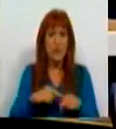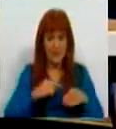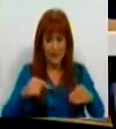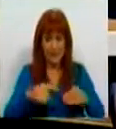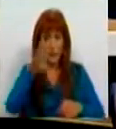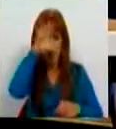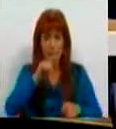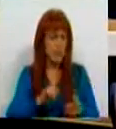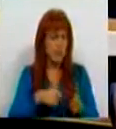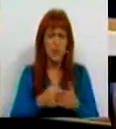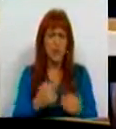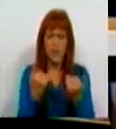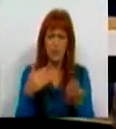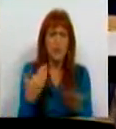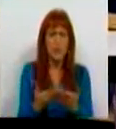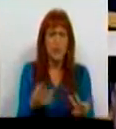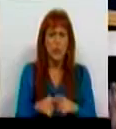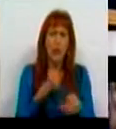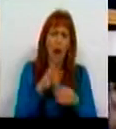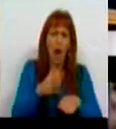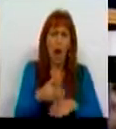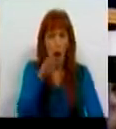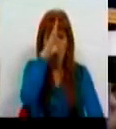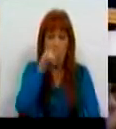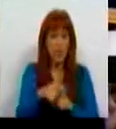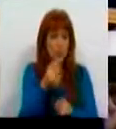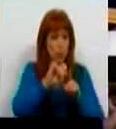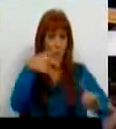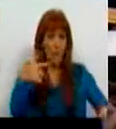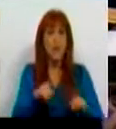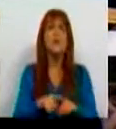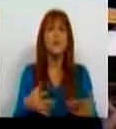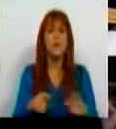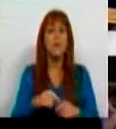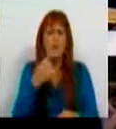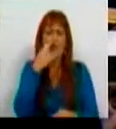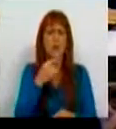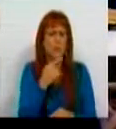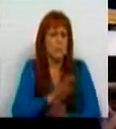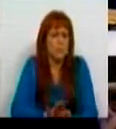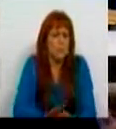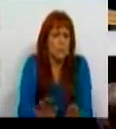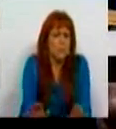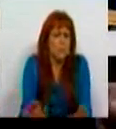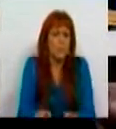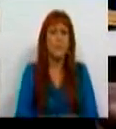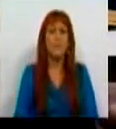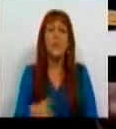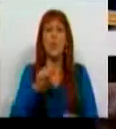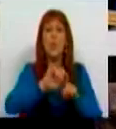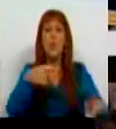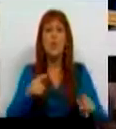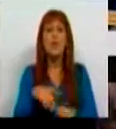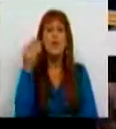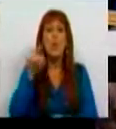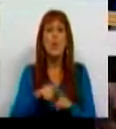período, o governo teve toda a informação para intervir atempadamente no Banif e preferiu não fazê-lo. É que o Banif